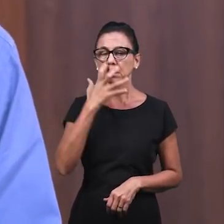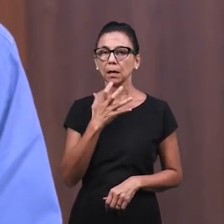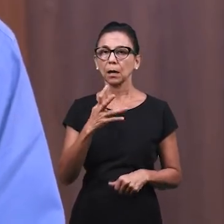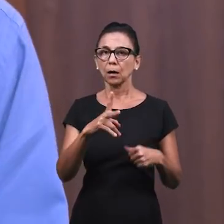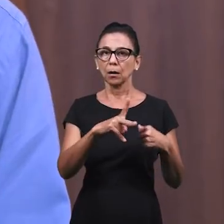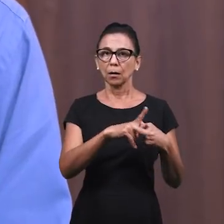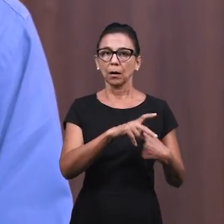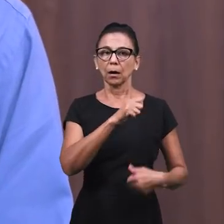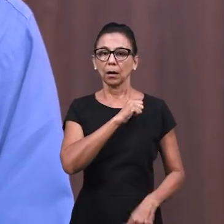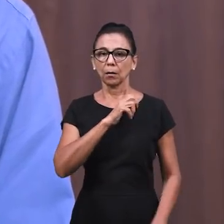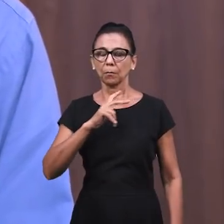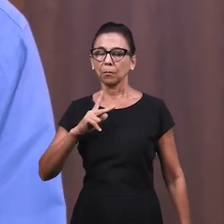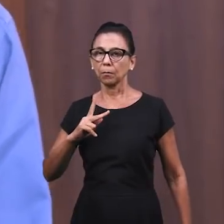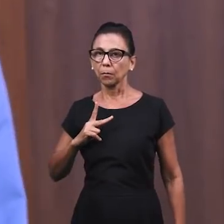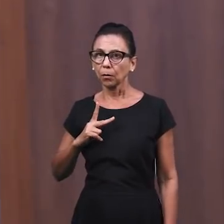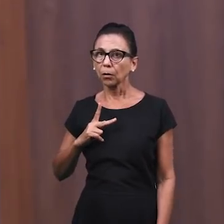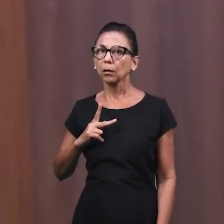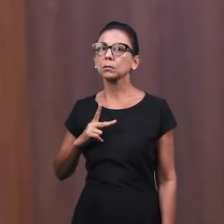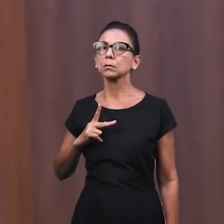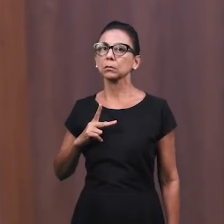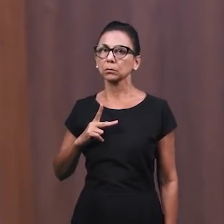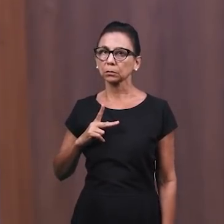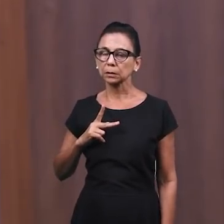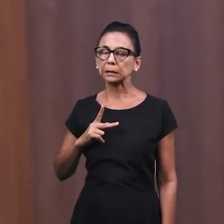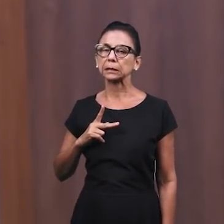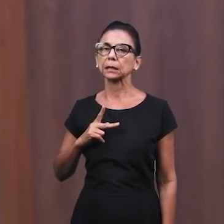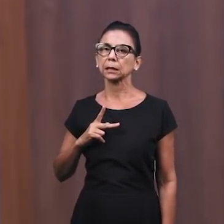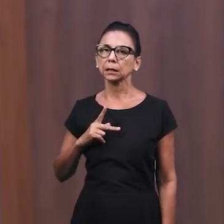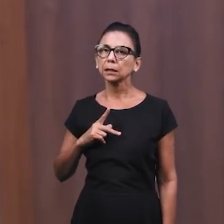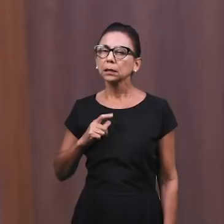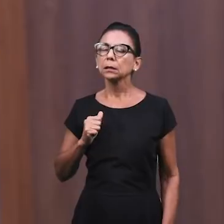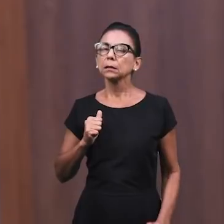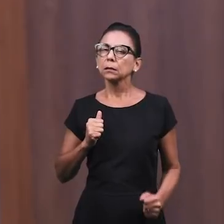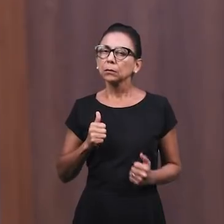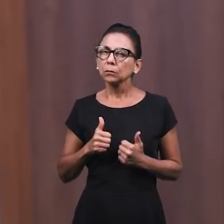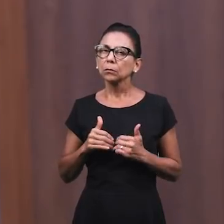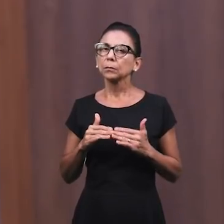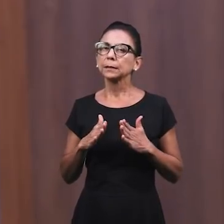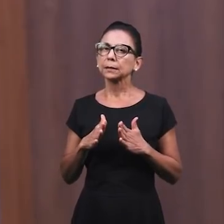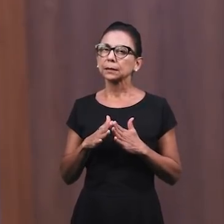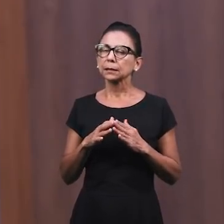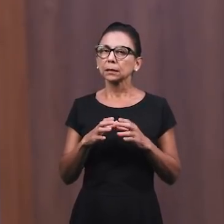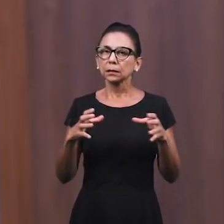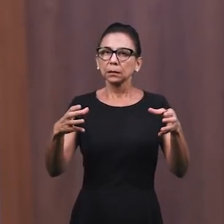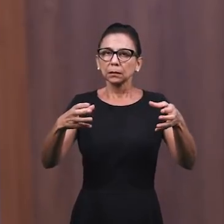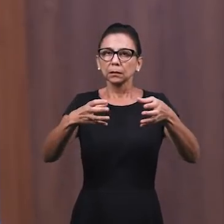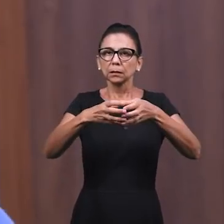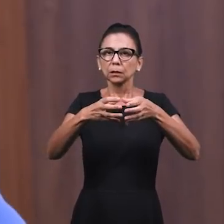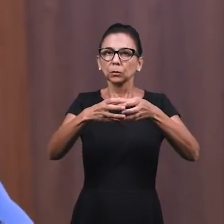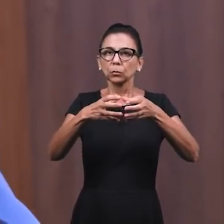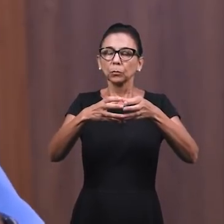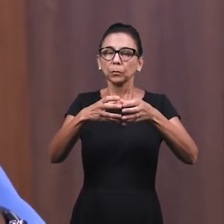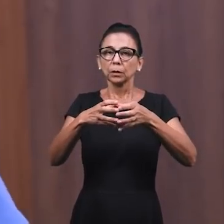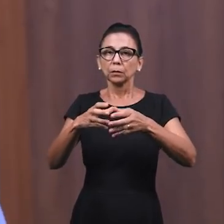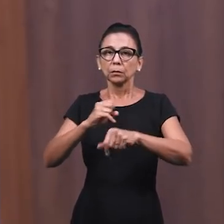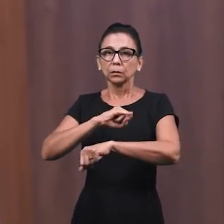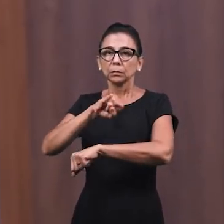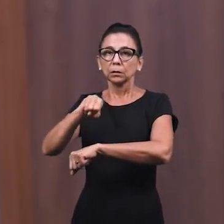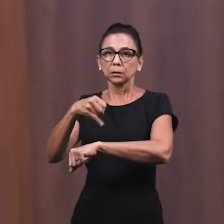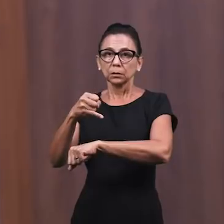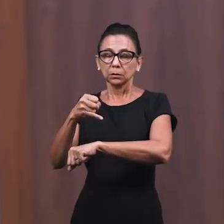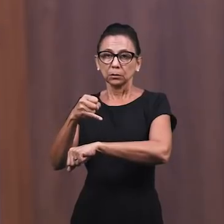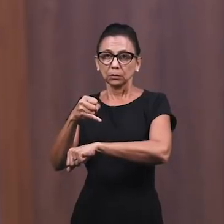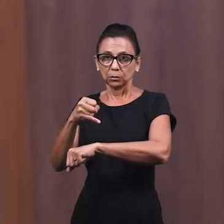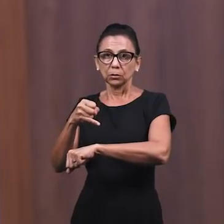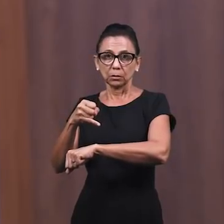ali, Pedro, apóstolo, os demais apóstolos, ali a igreja começando, ainda naquela comunidade ali em